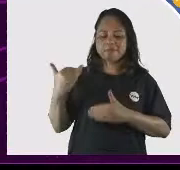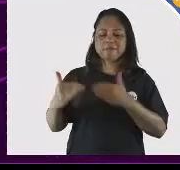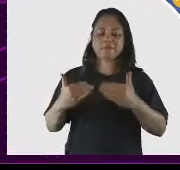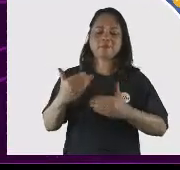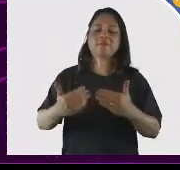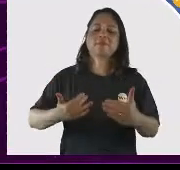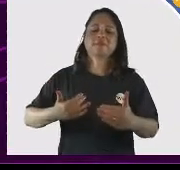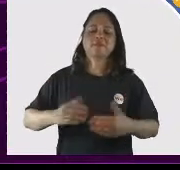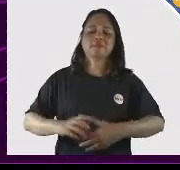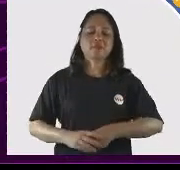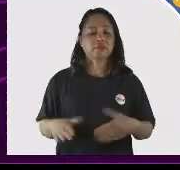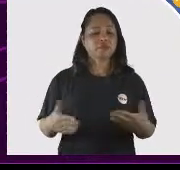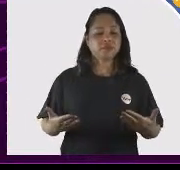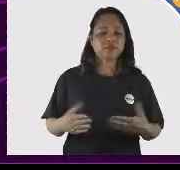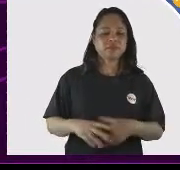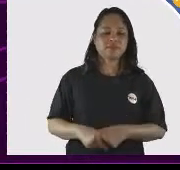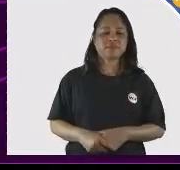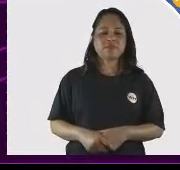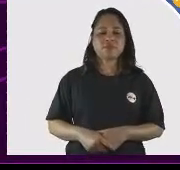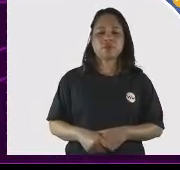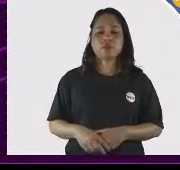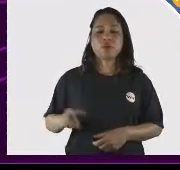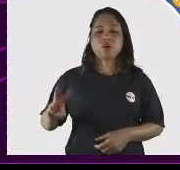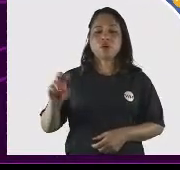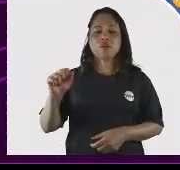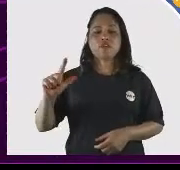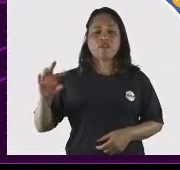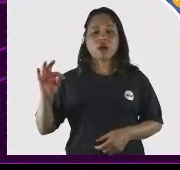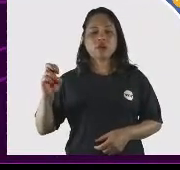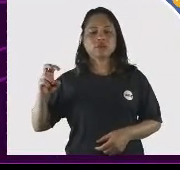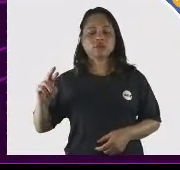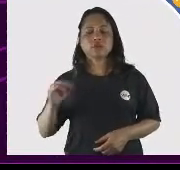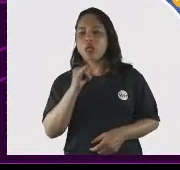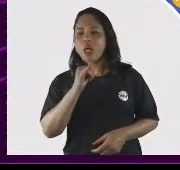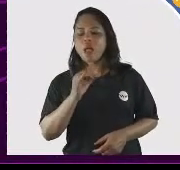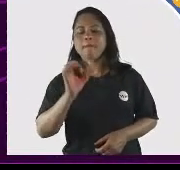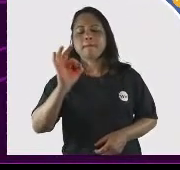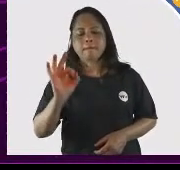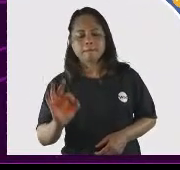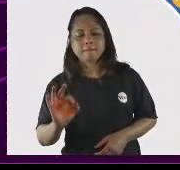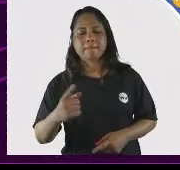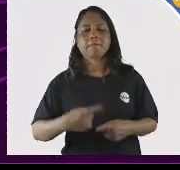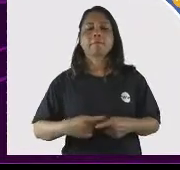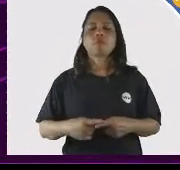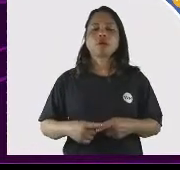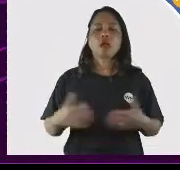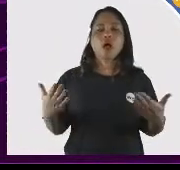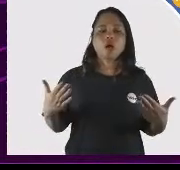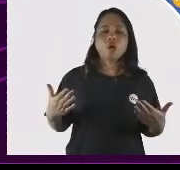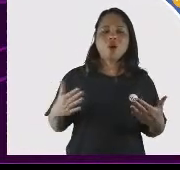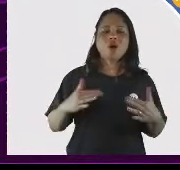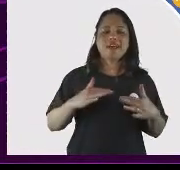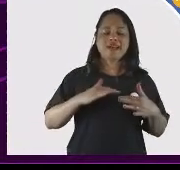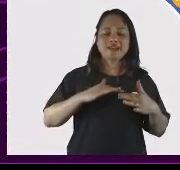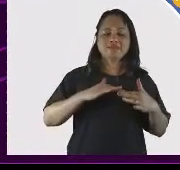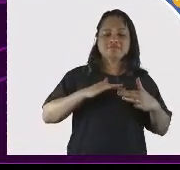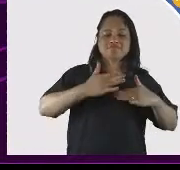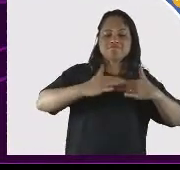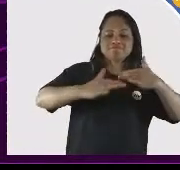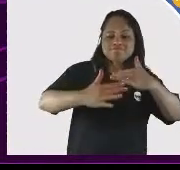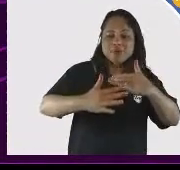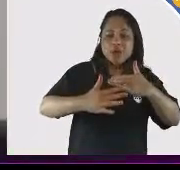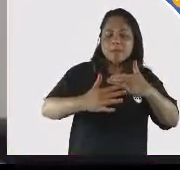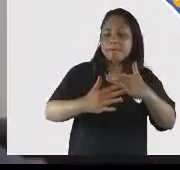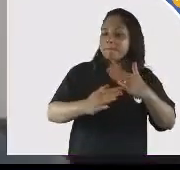então Bruno é o volta e colocou bem a cadeia foi desmontada né então se você parar para analisar como um todo